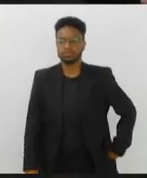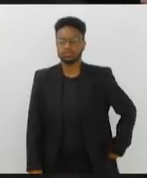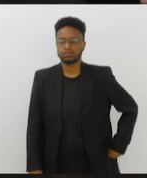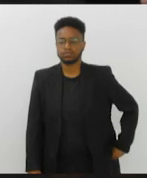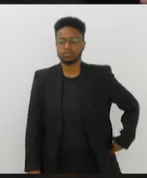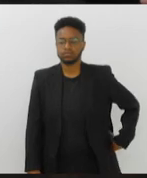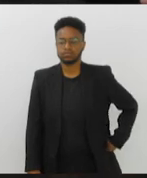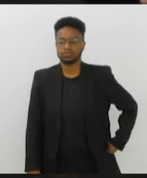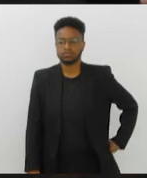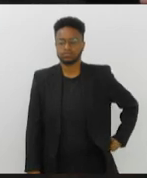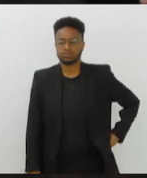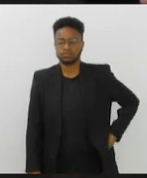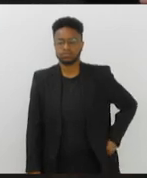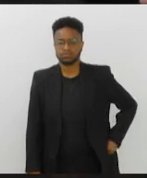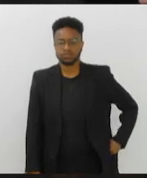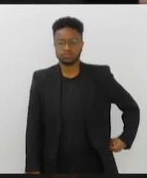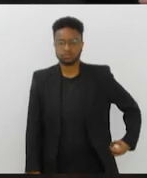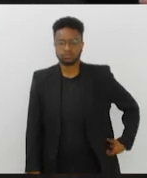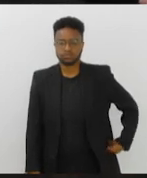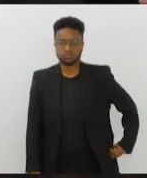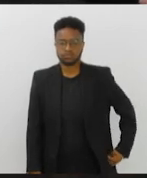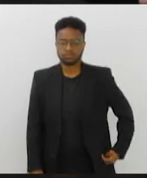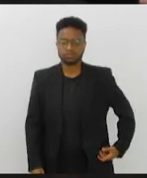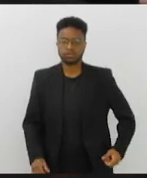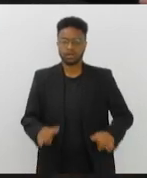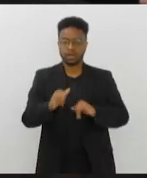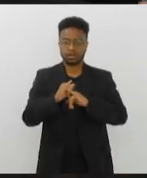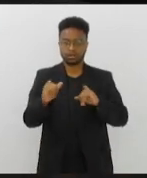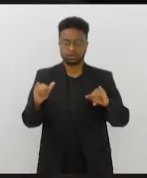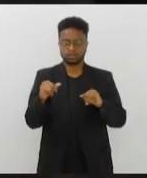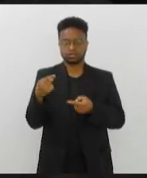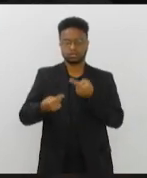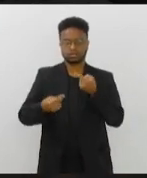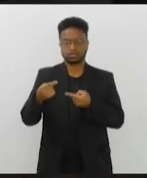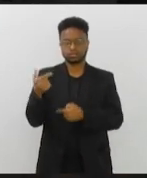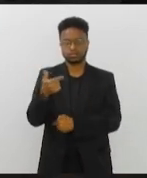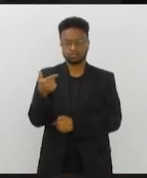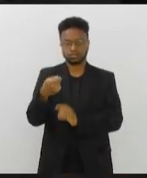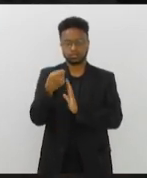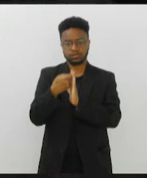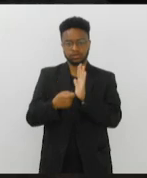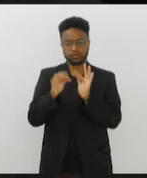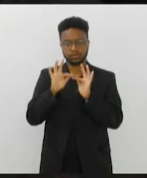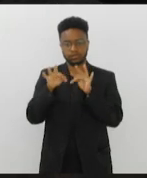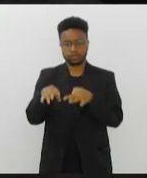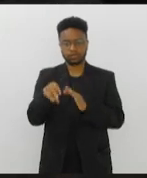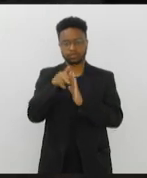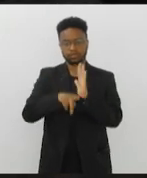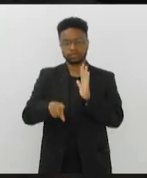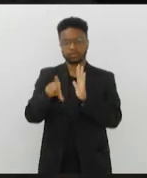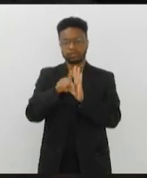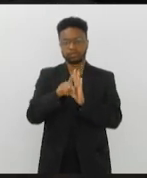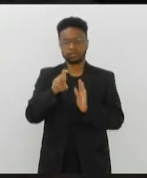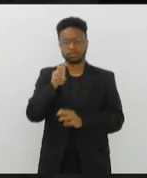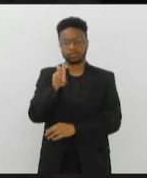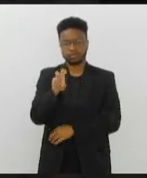Anuncio, em tramitação ordinária, em segunda discussão, redação do vencido, projeto de lei número